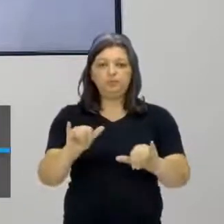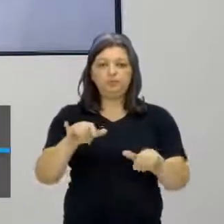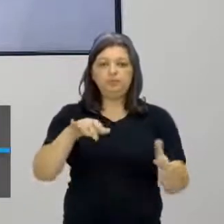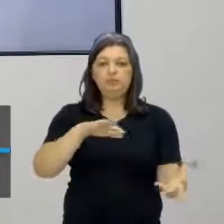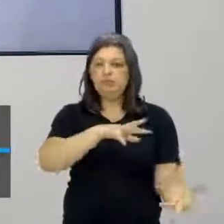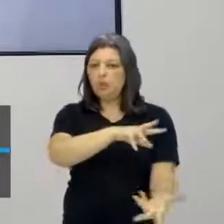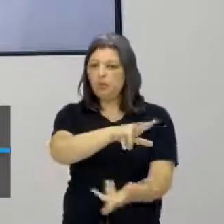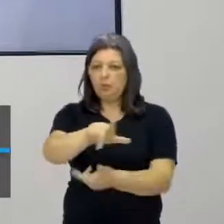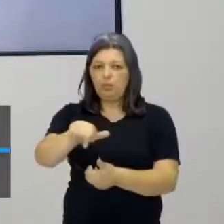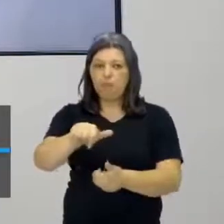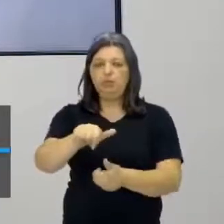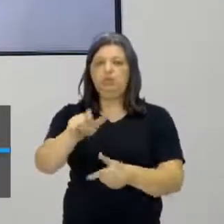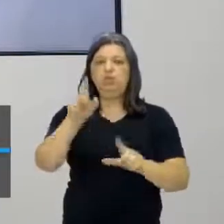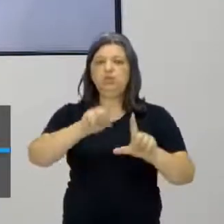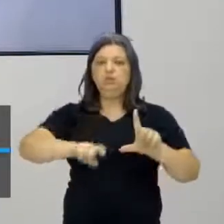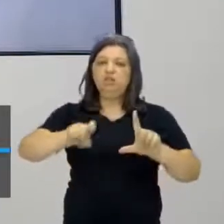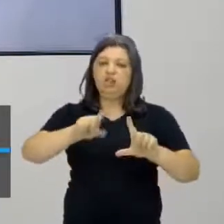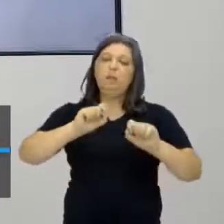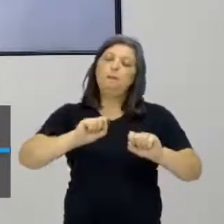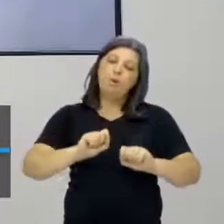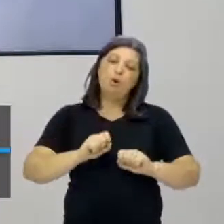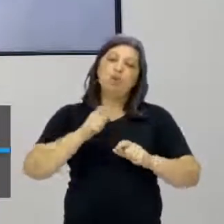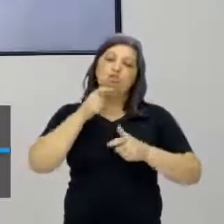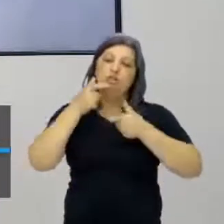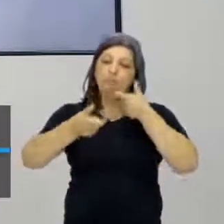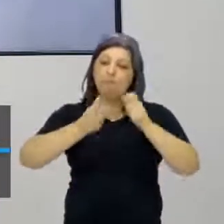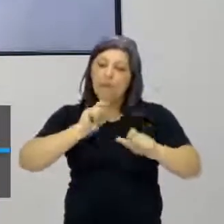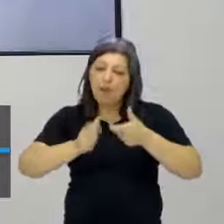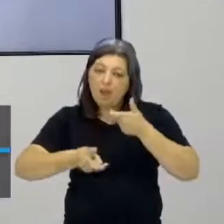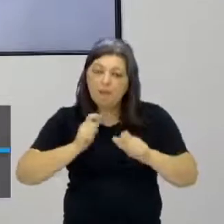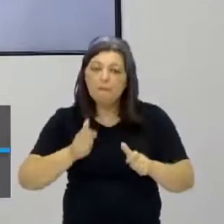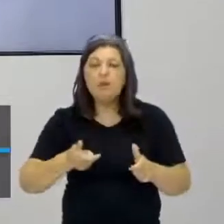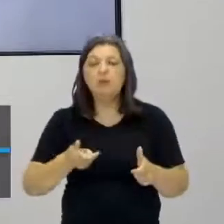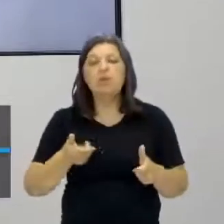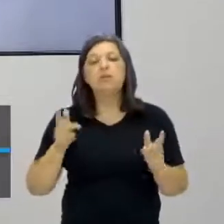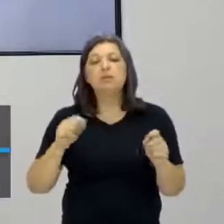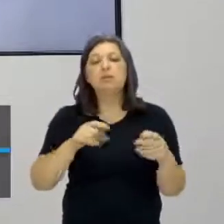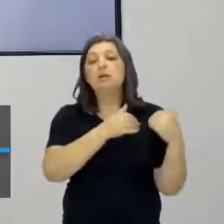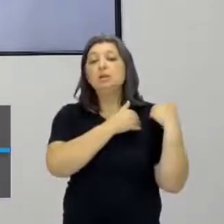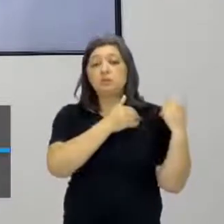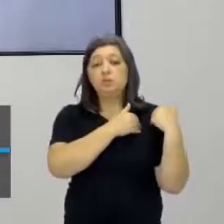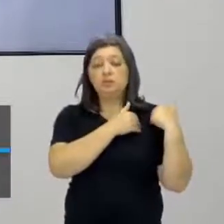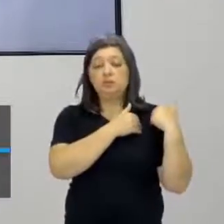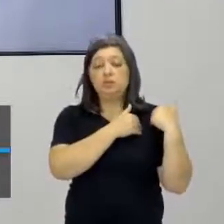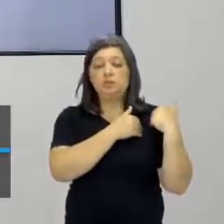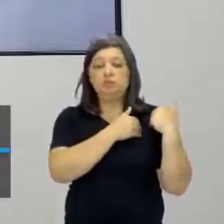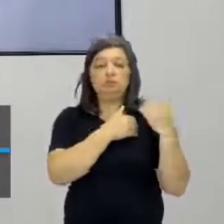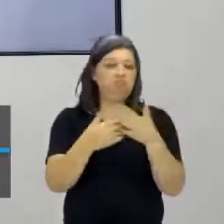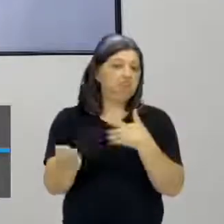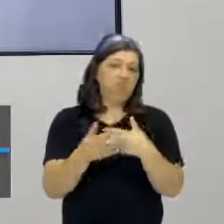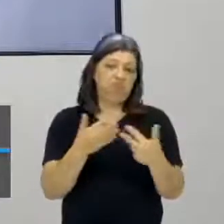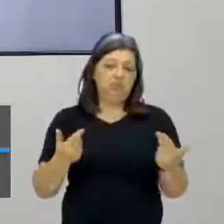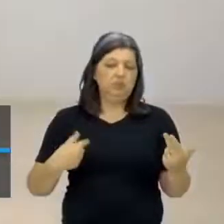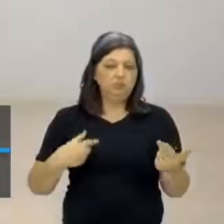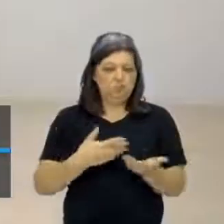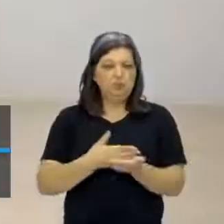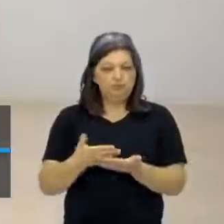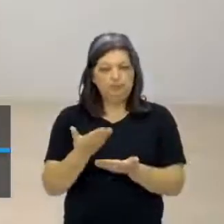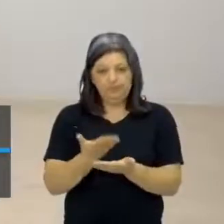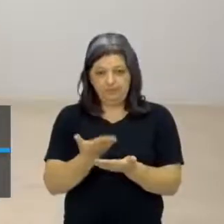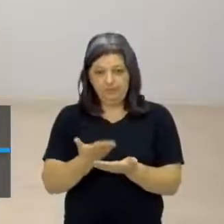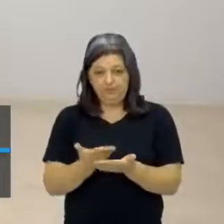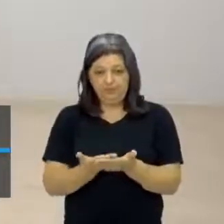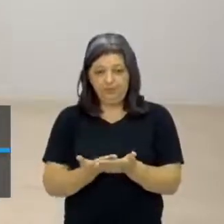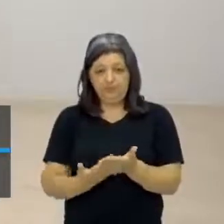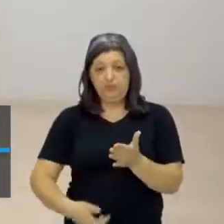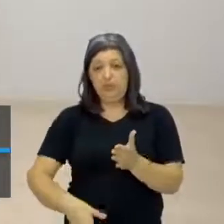digital. Pode ser um meme, pode ser uma ideia, pode ser qualquer coisa, a responsabilidade. Porque, foi o que eu falei no começo da aula, nós falamos, né, professora?